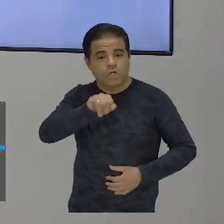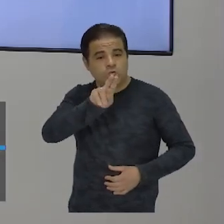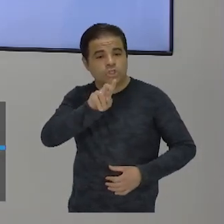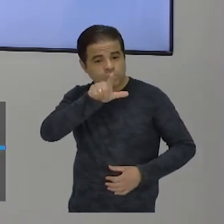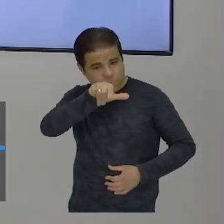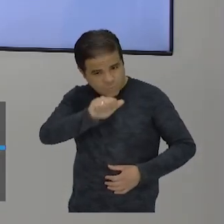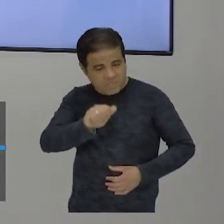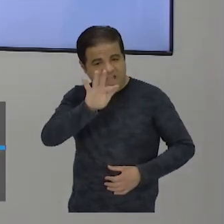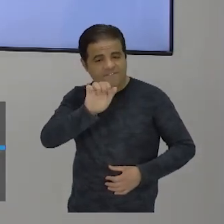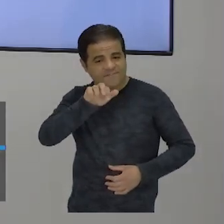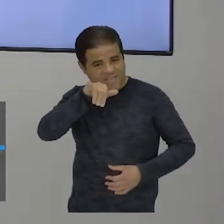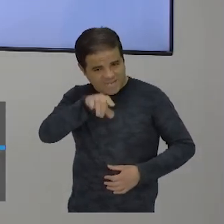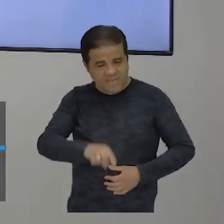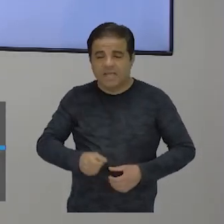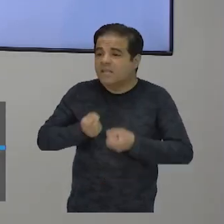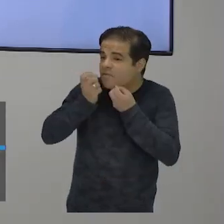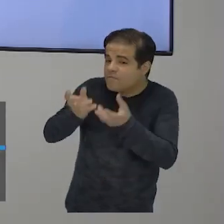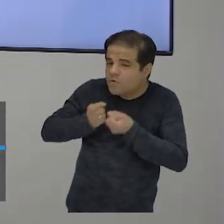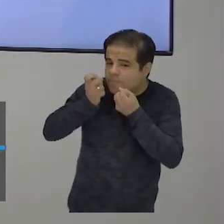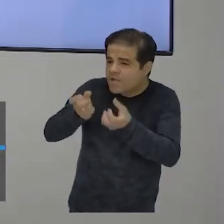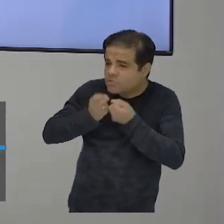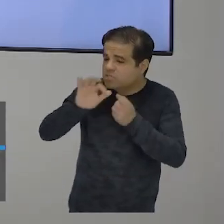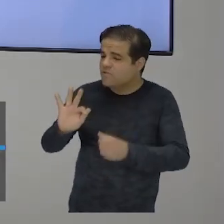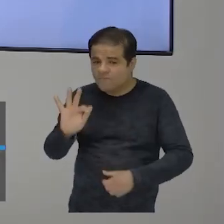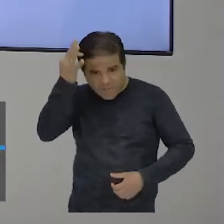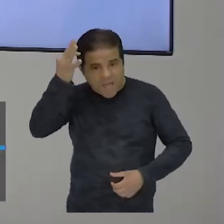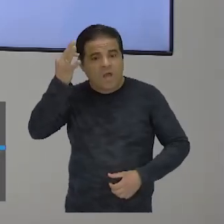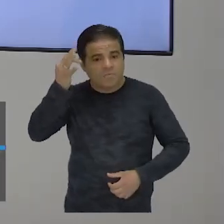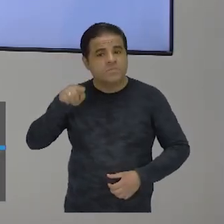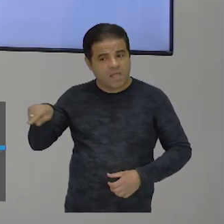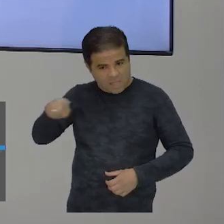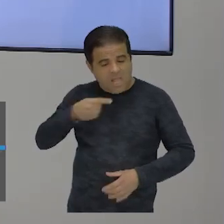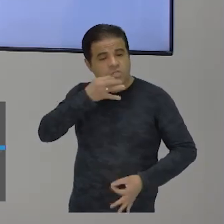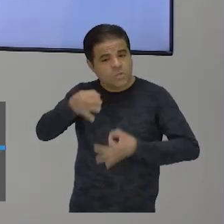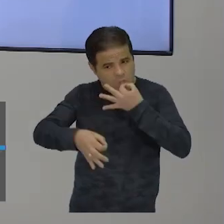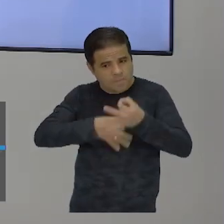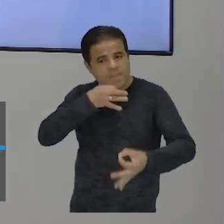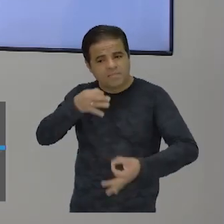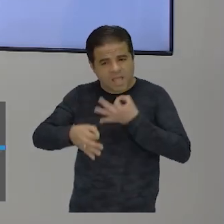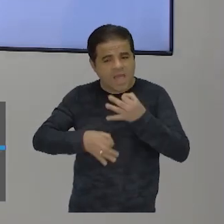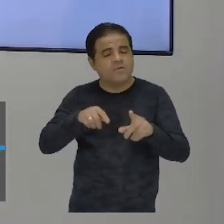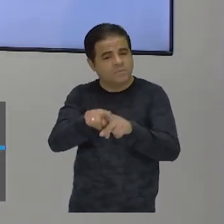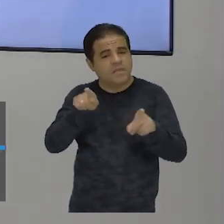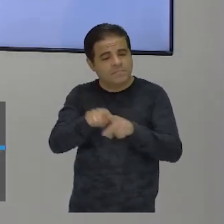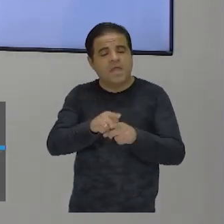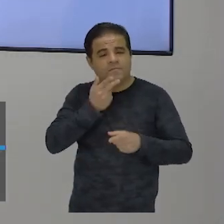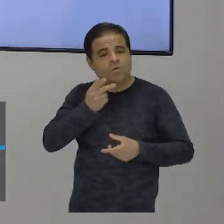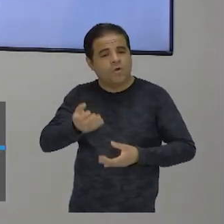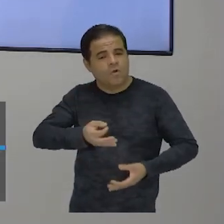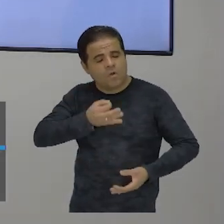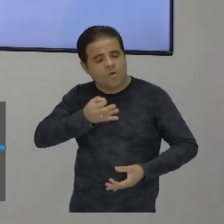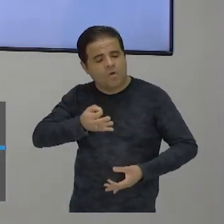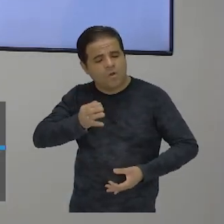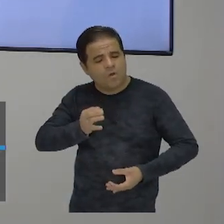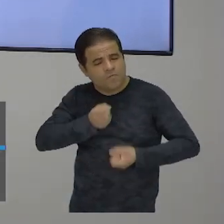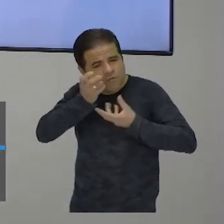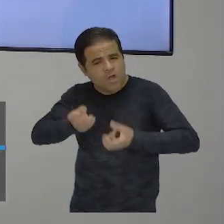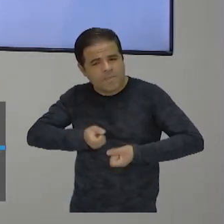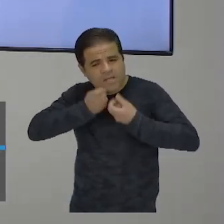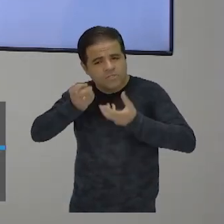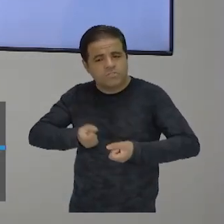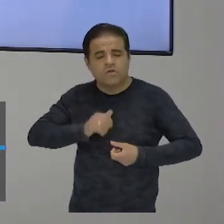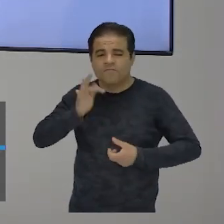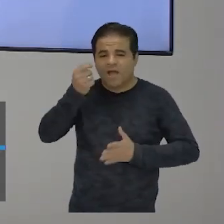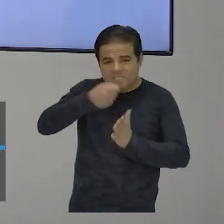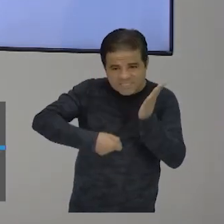coloca assim, informações falsas, foram o que eles comentaram aí. Muitos falando sobre informação falsa, escrita